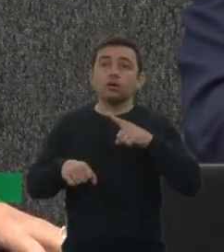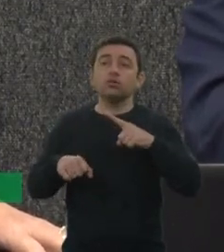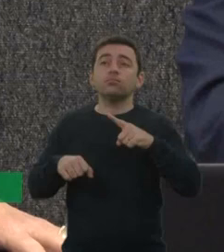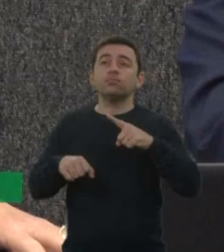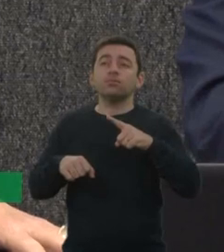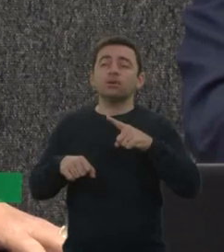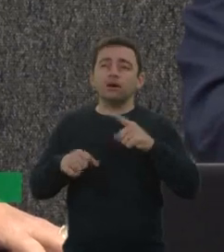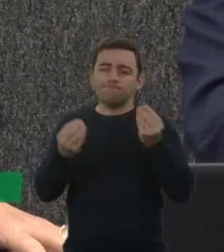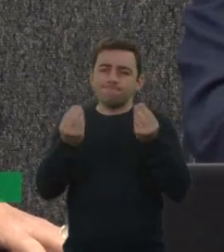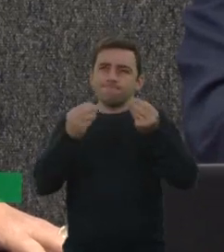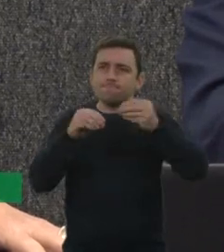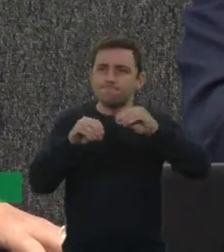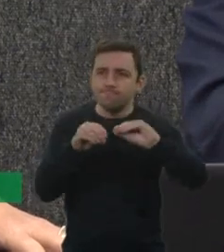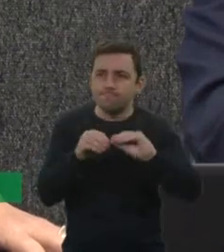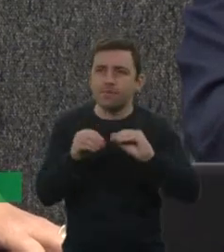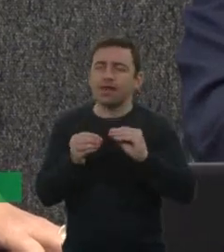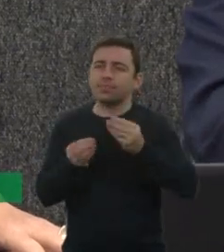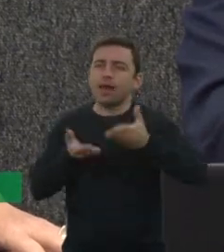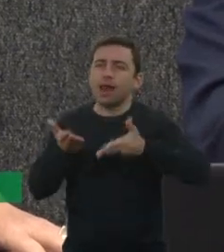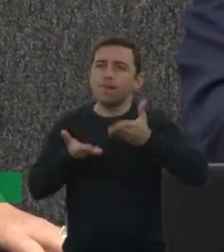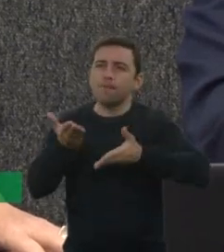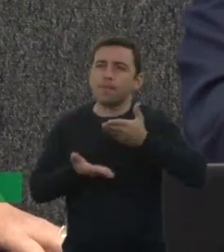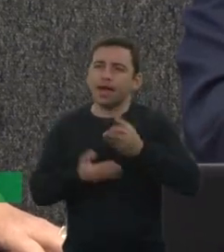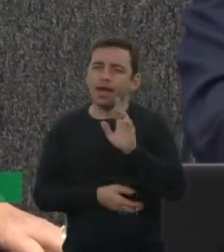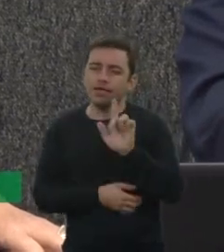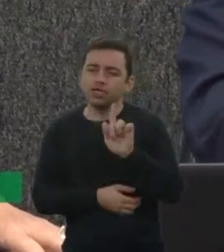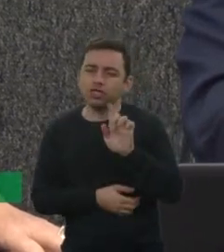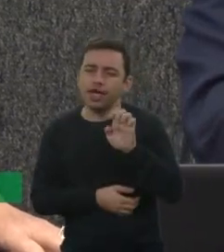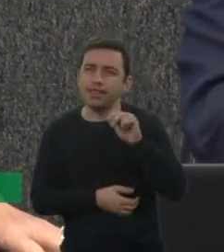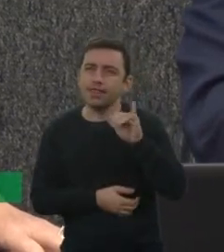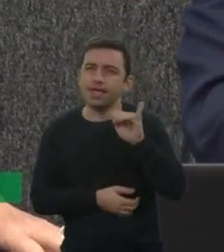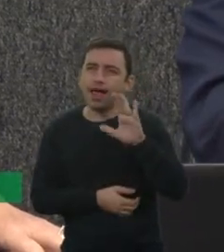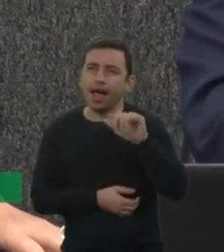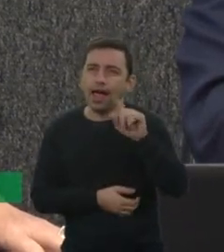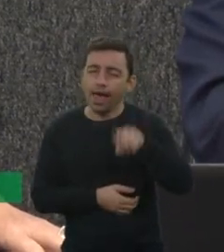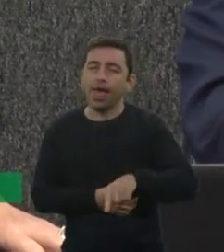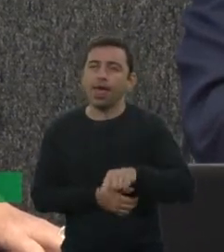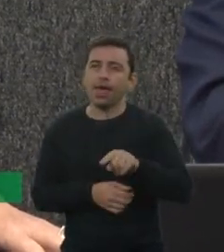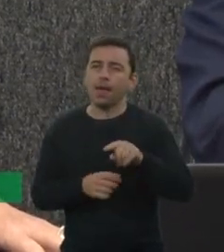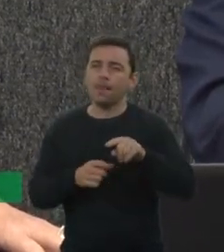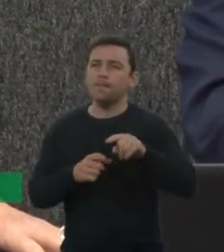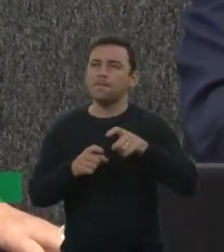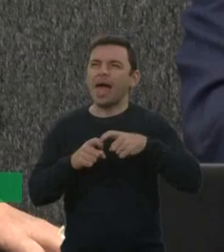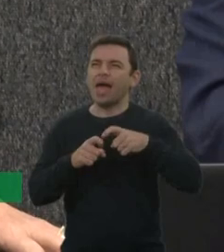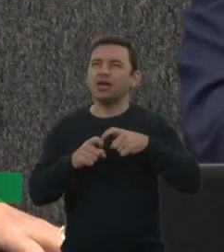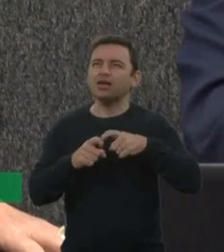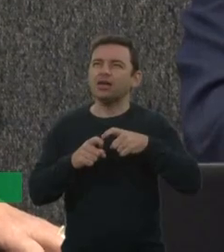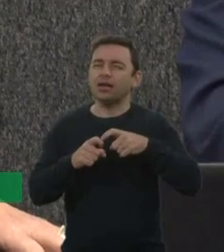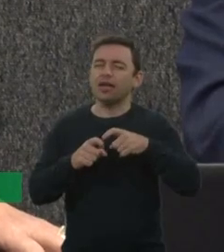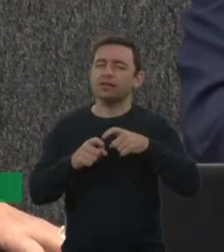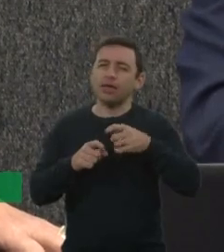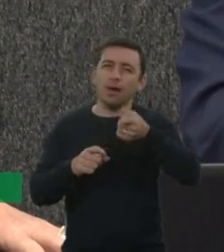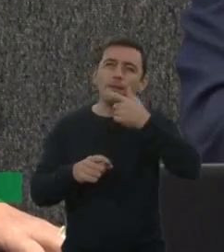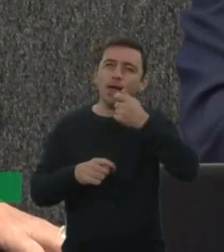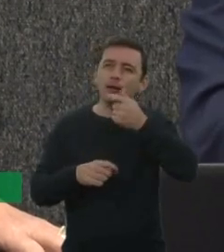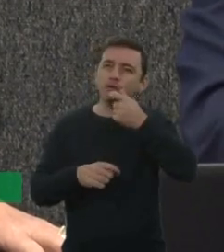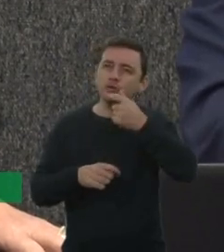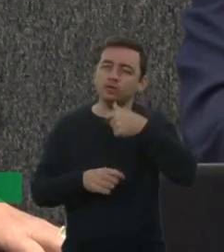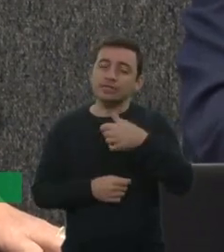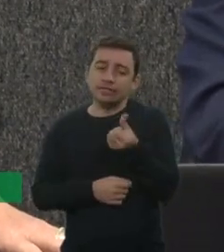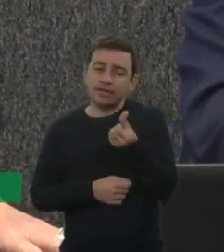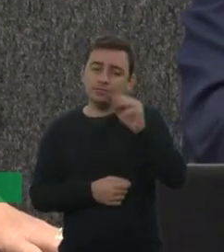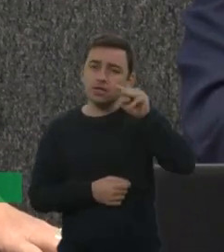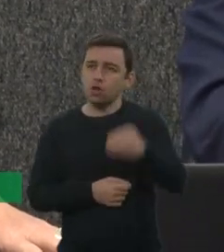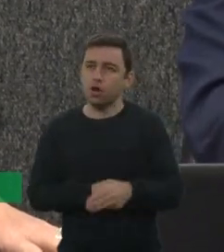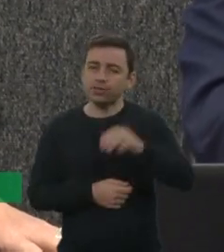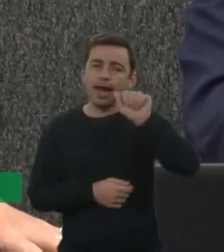a terapia gênica para quem tem AMI, que é aquela medicação agora de 6 milhões de reais, mas conseguimos só